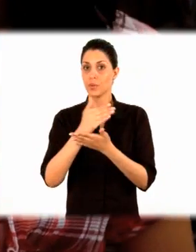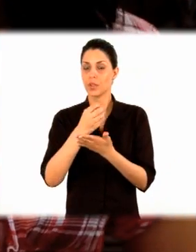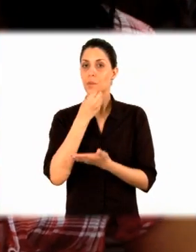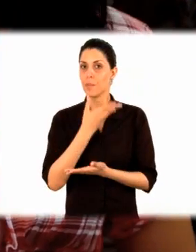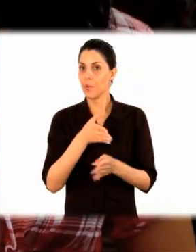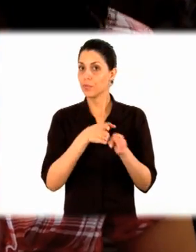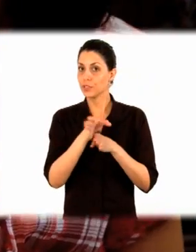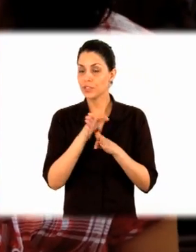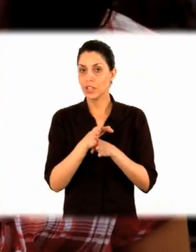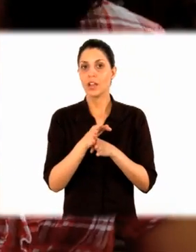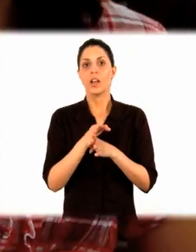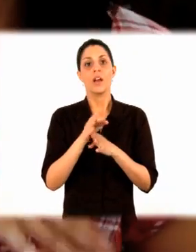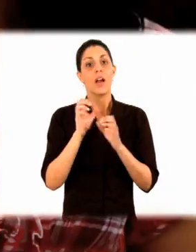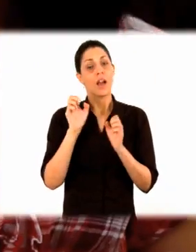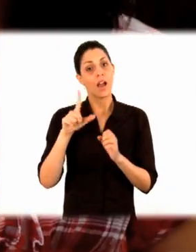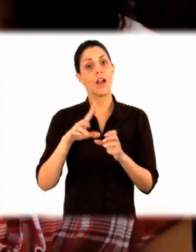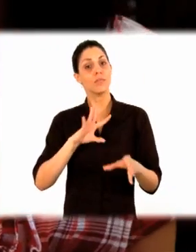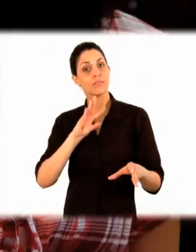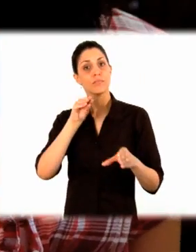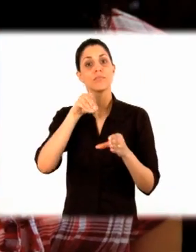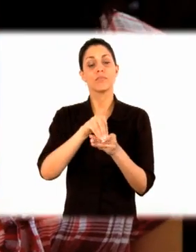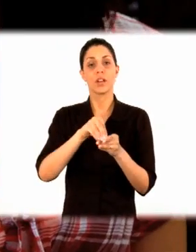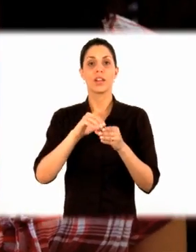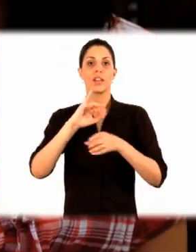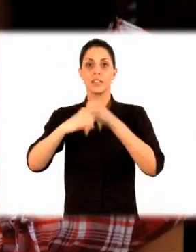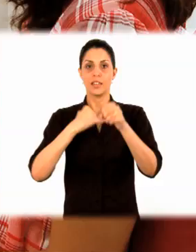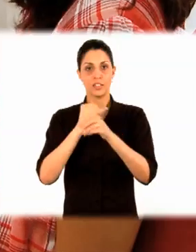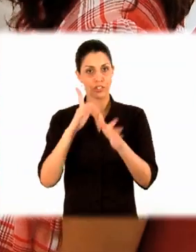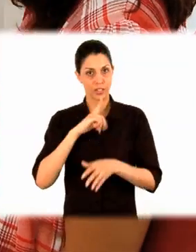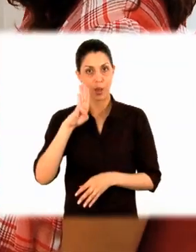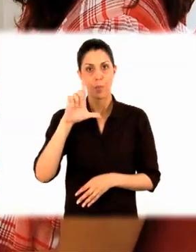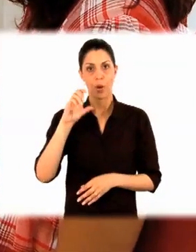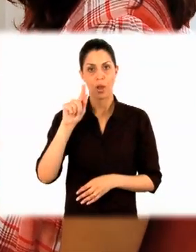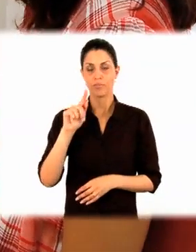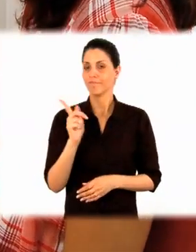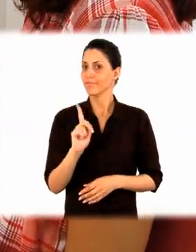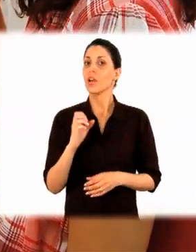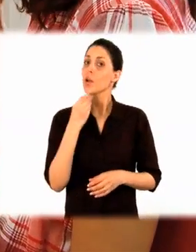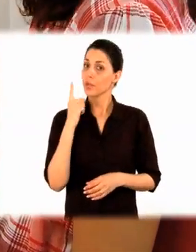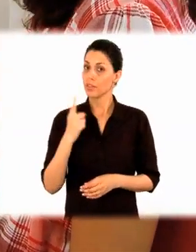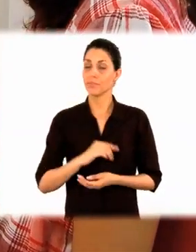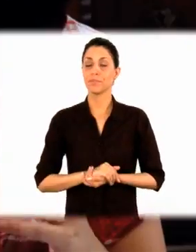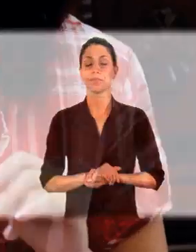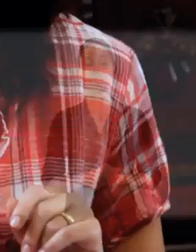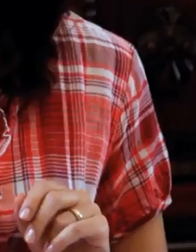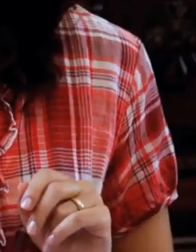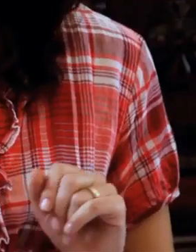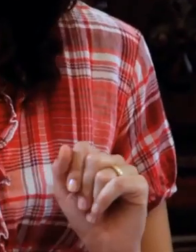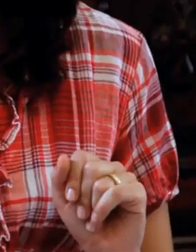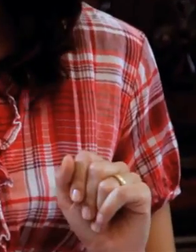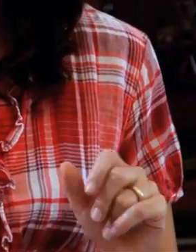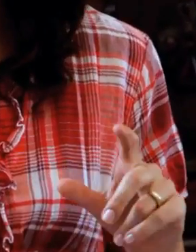está começando, uma boa dica é você postar o que você escreve no blog. Olha que legal. Você já tem um blog ou não? Não, ainda não. É uma ideia.